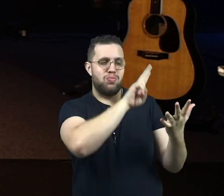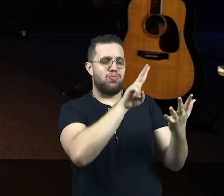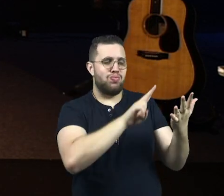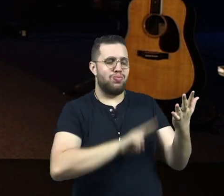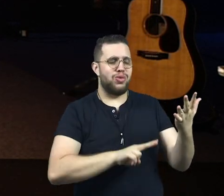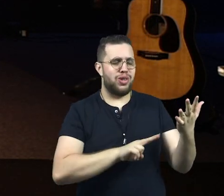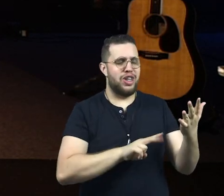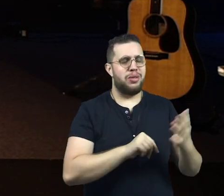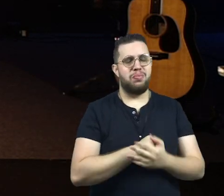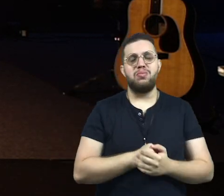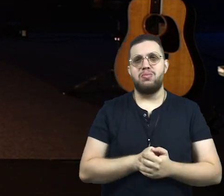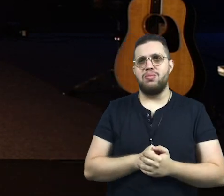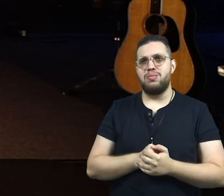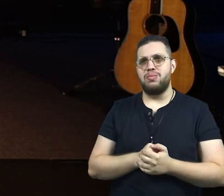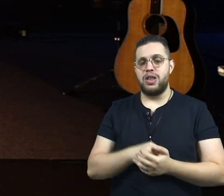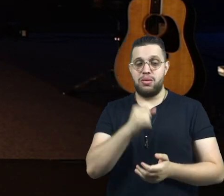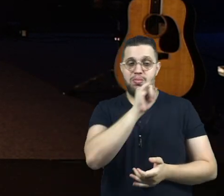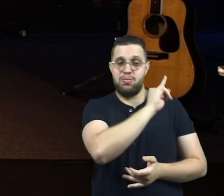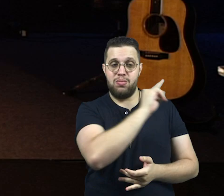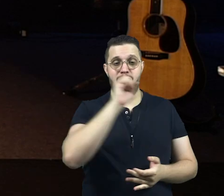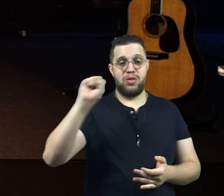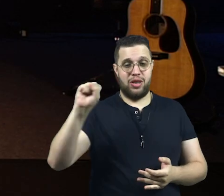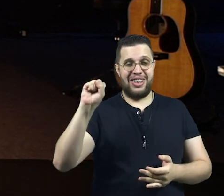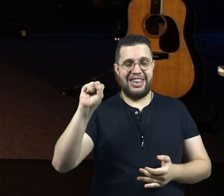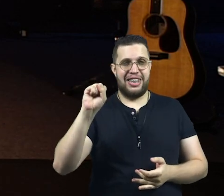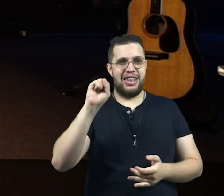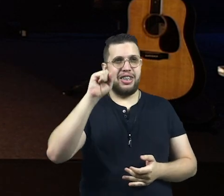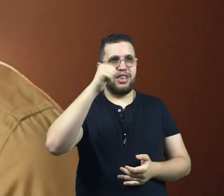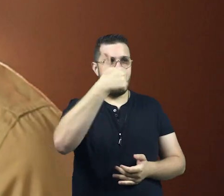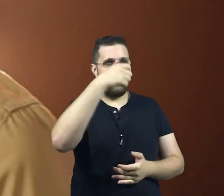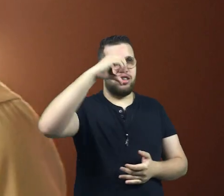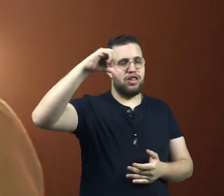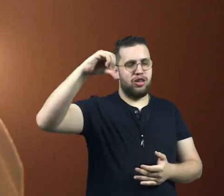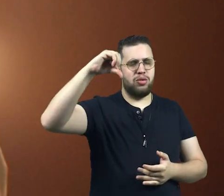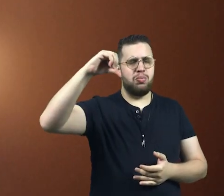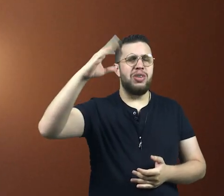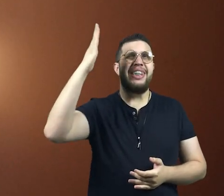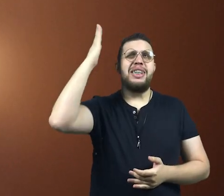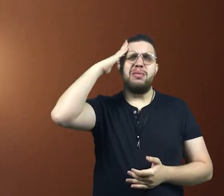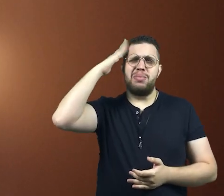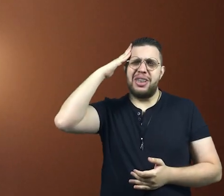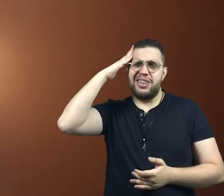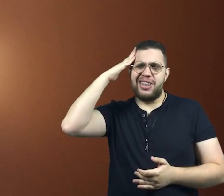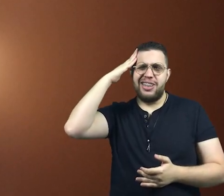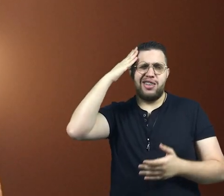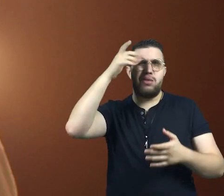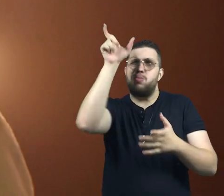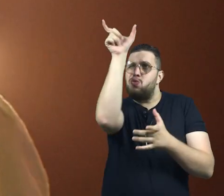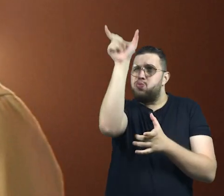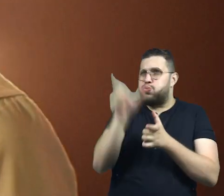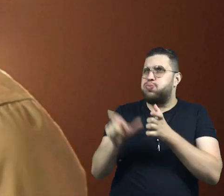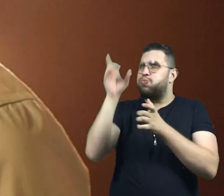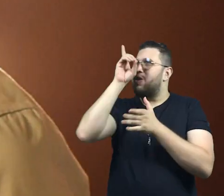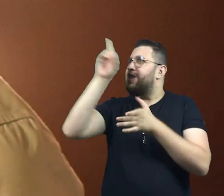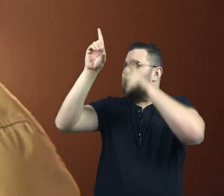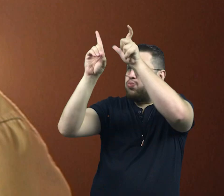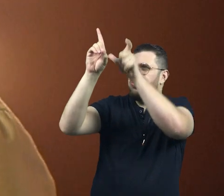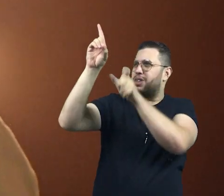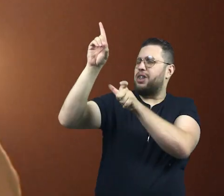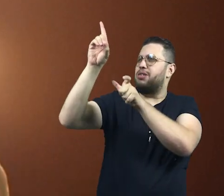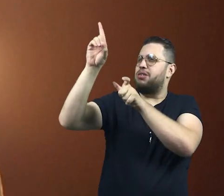Isaías 19, versículo 19, e meditar a respeito do caráter de Deus, a